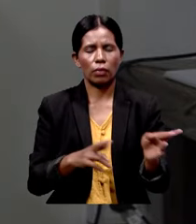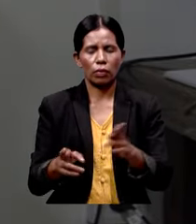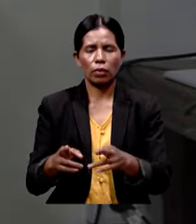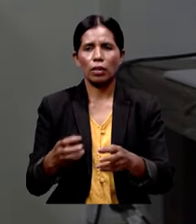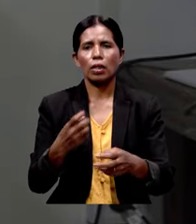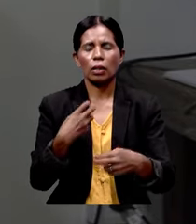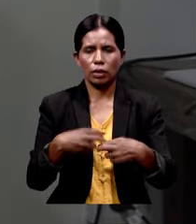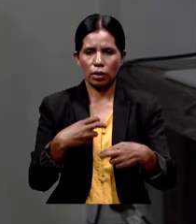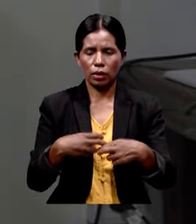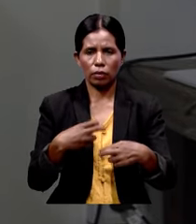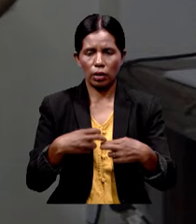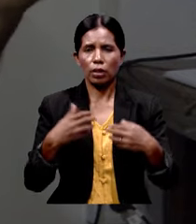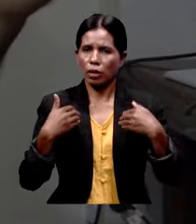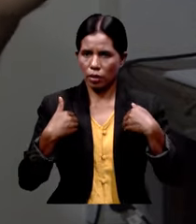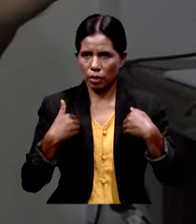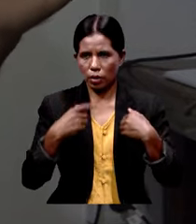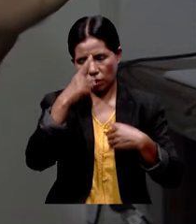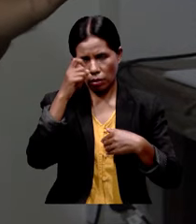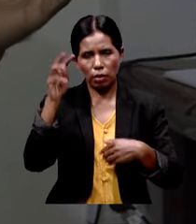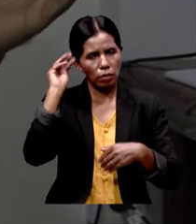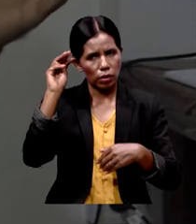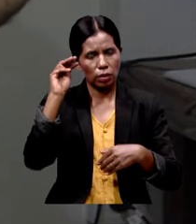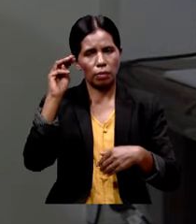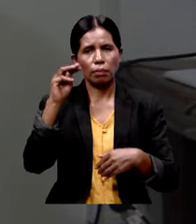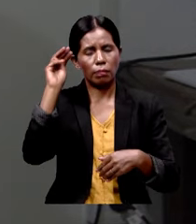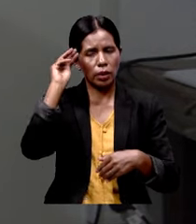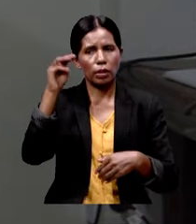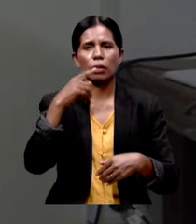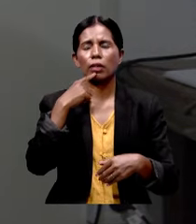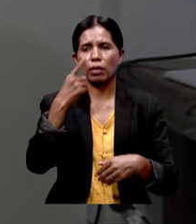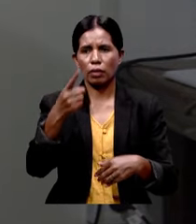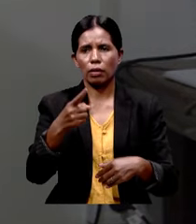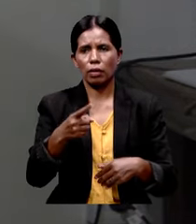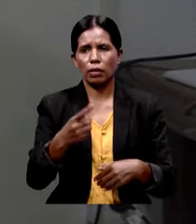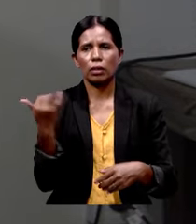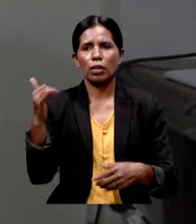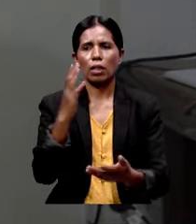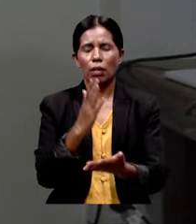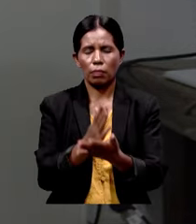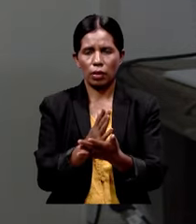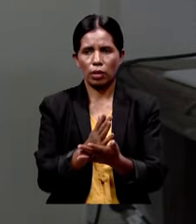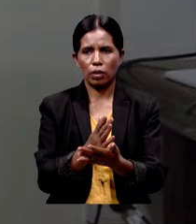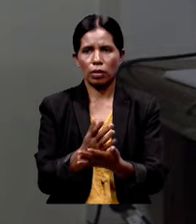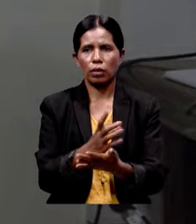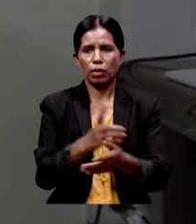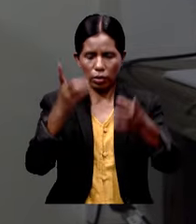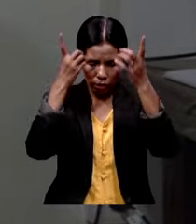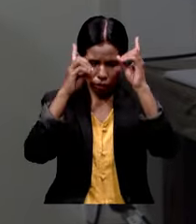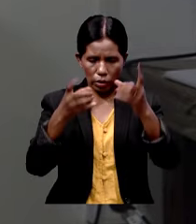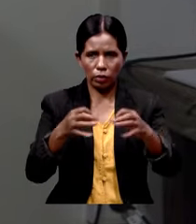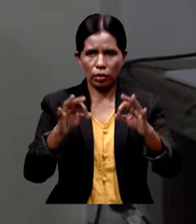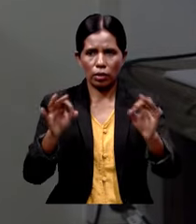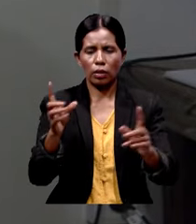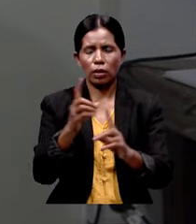mayo los gala tamane ne amo di ben minister di ansa sira ne hau ha para ona se ne kontrato ne mak termina ona hotu ona ia